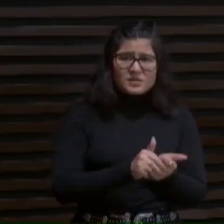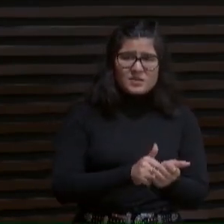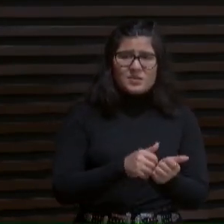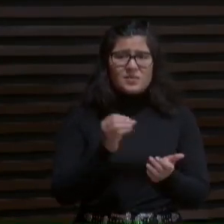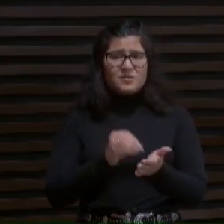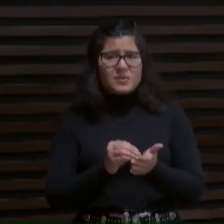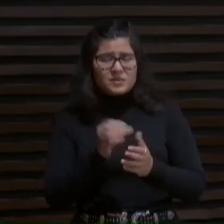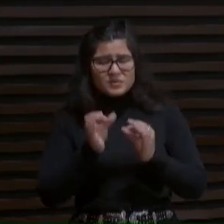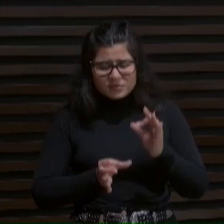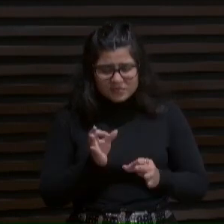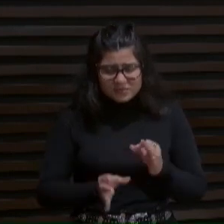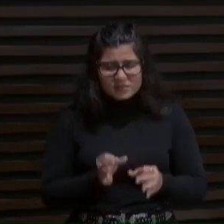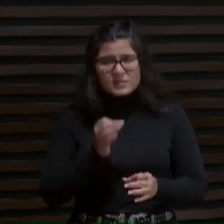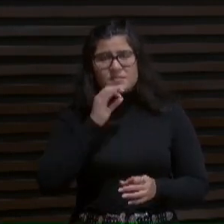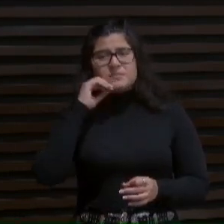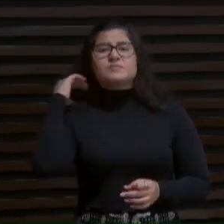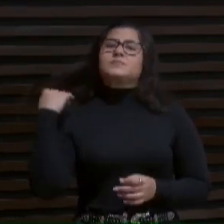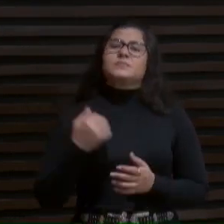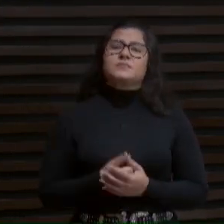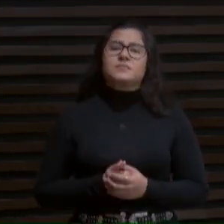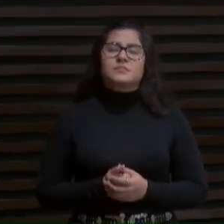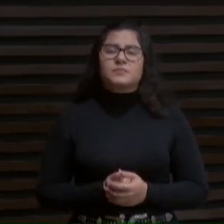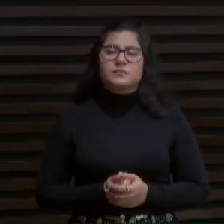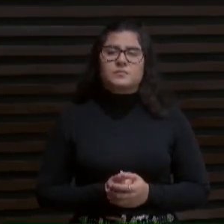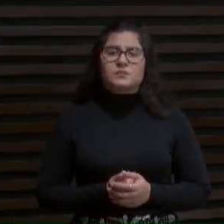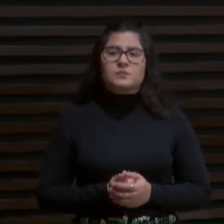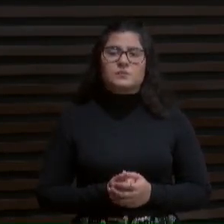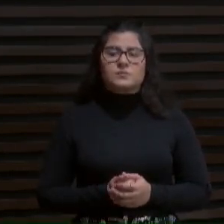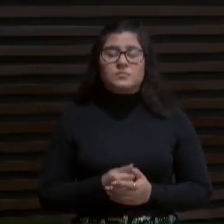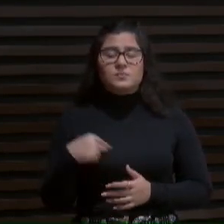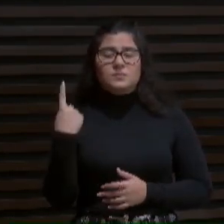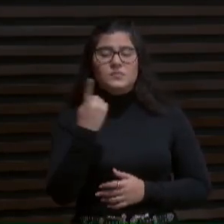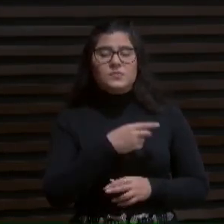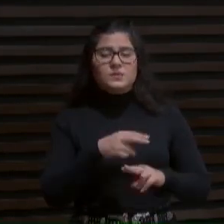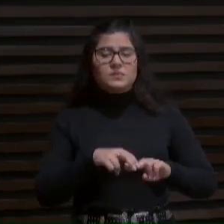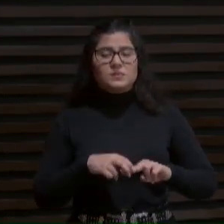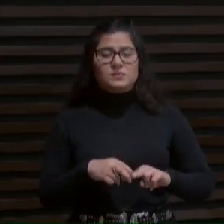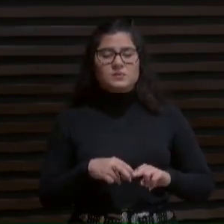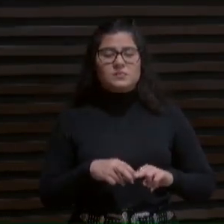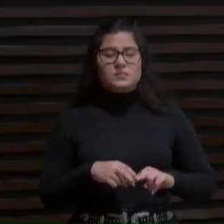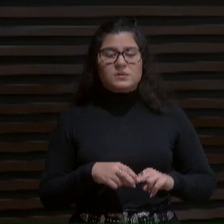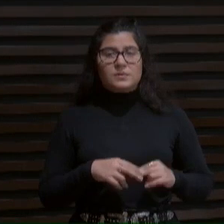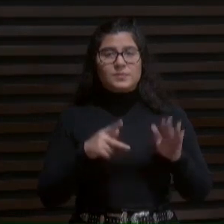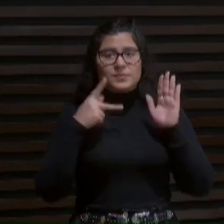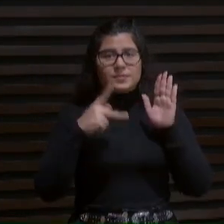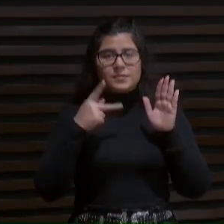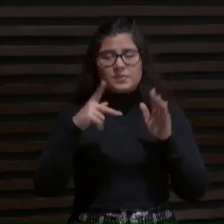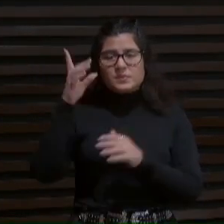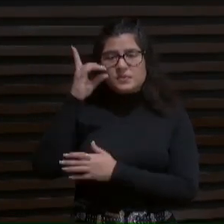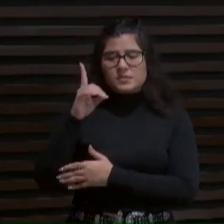com a seguinte palavra em 2 Pedro 3,13. Nós, porém, segundo a promessa de